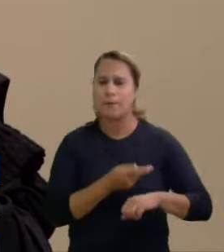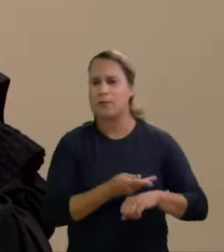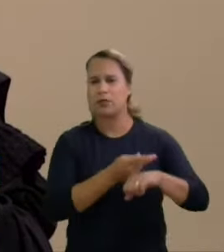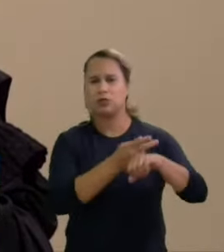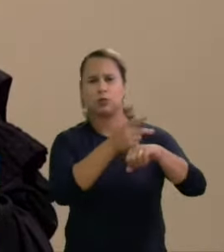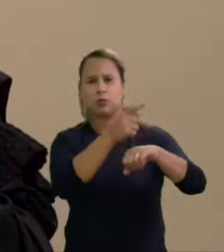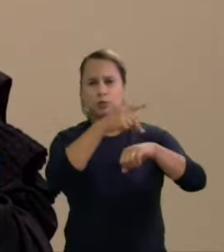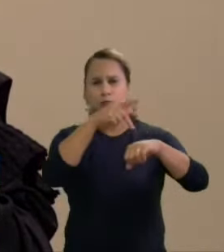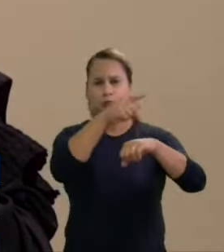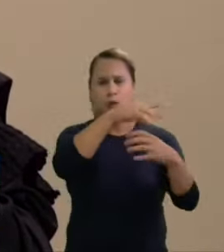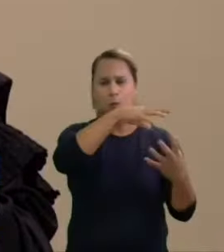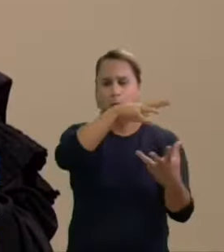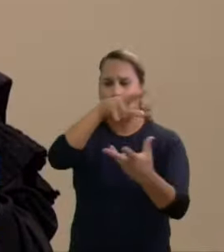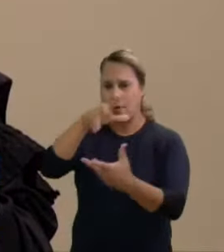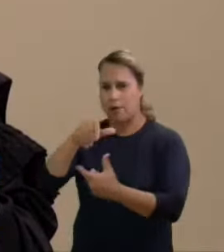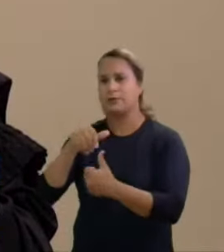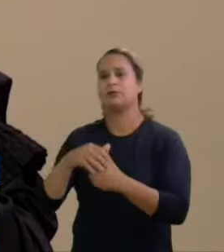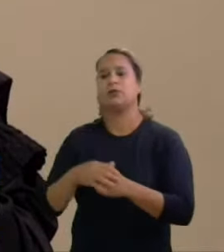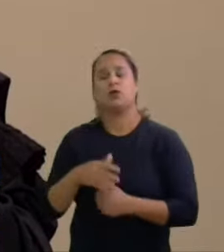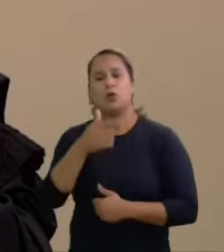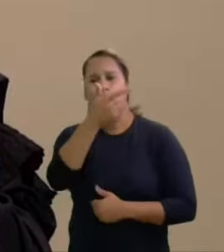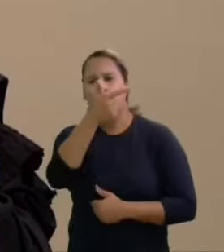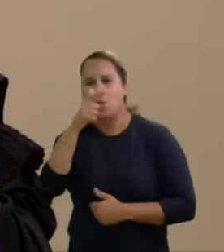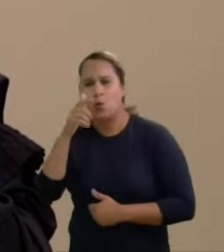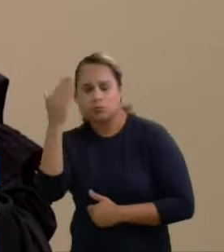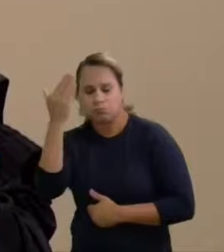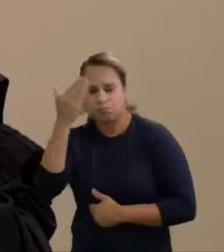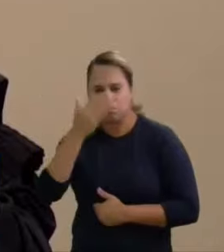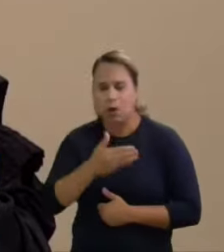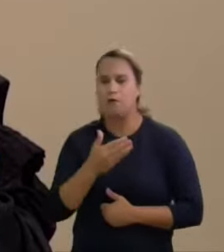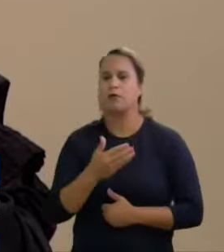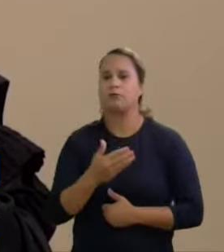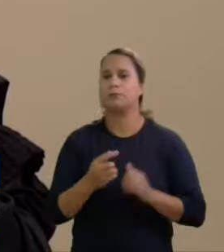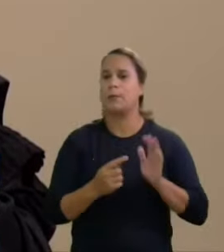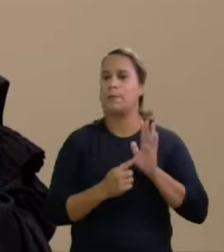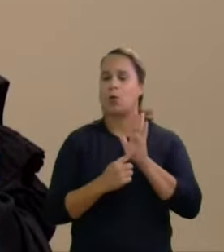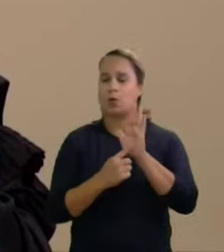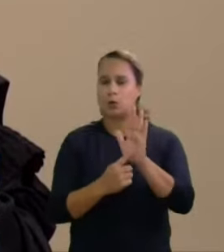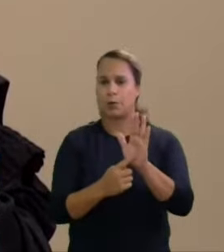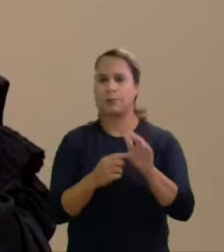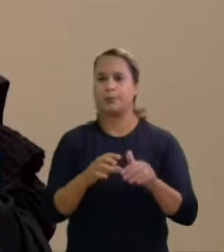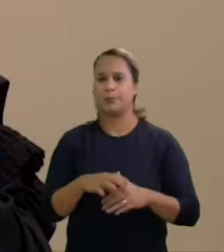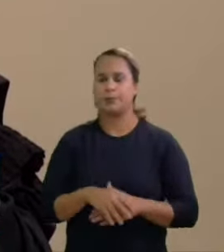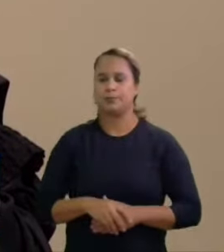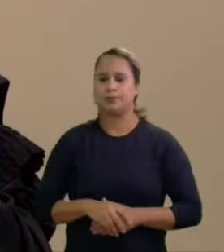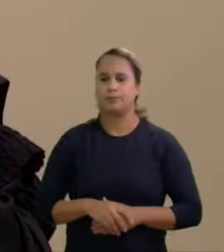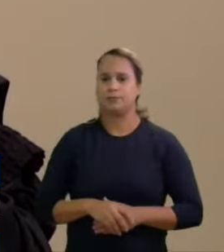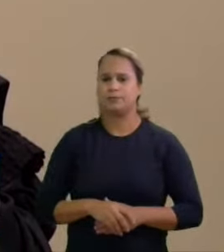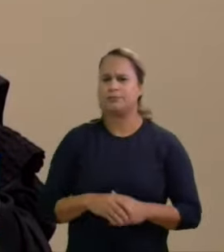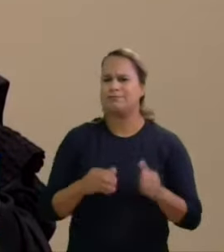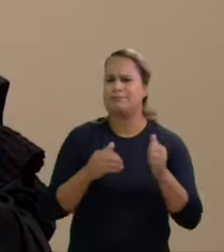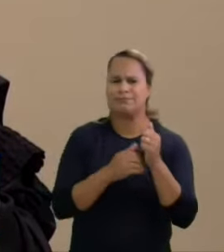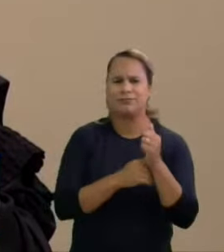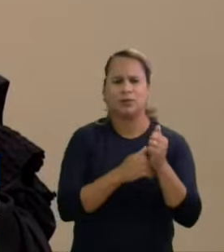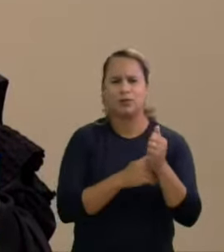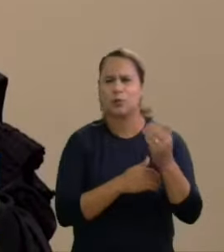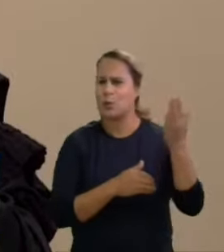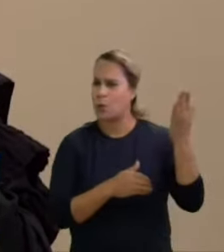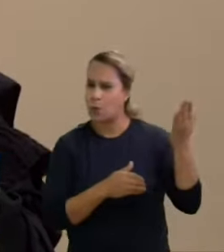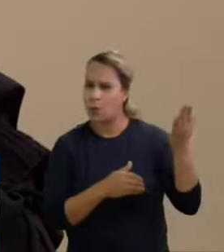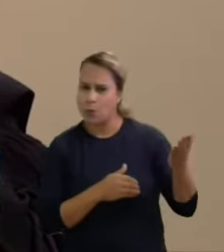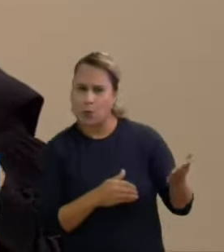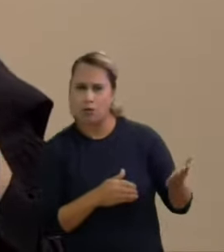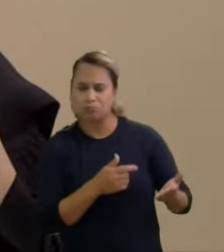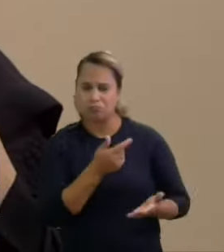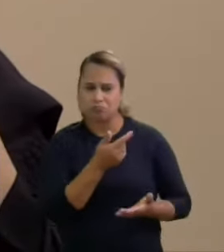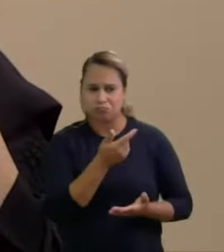notórias mais seguro do que buscar eliminar tal correlação perquirindo sobre a misteriosa não candidatura de Joaquim Barbosa